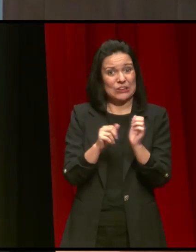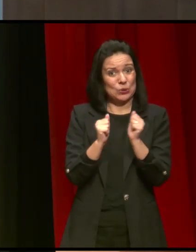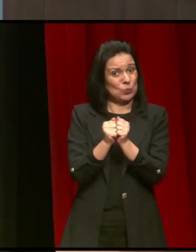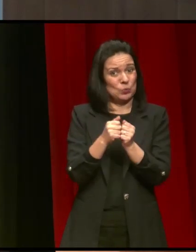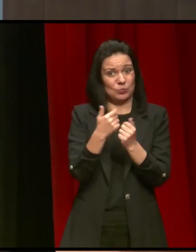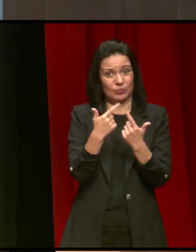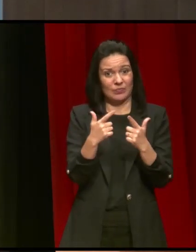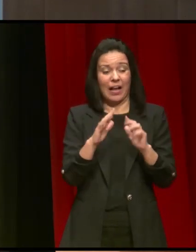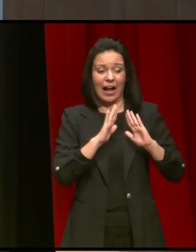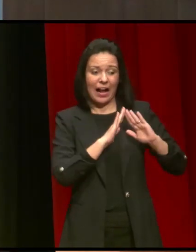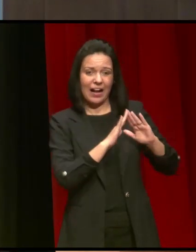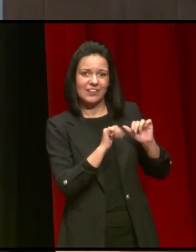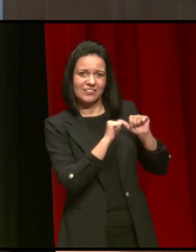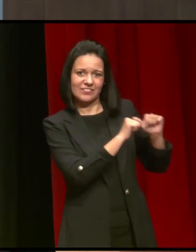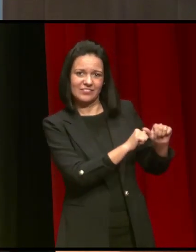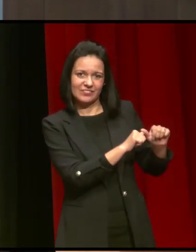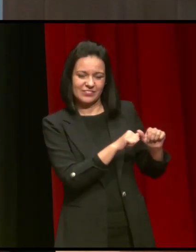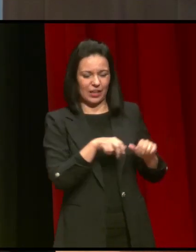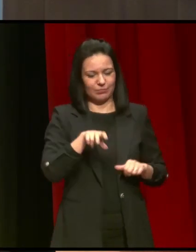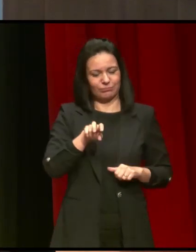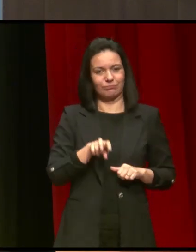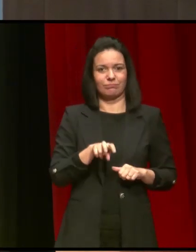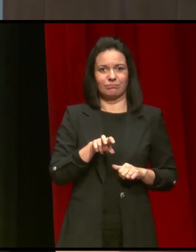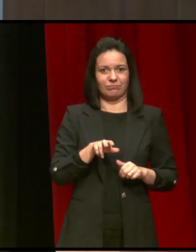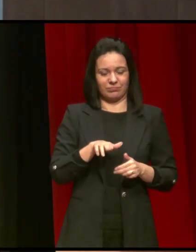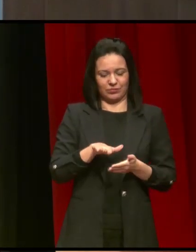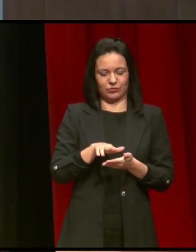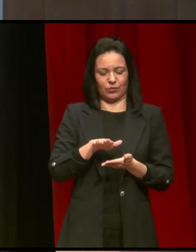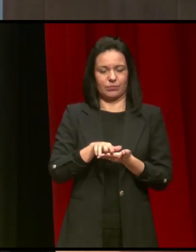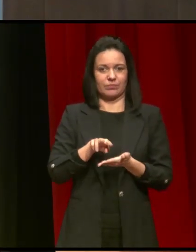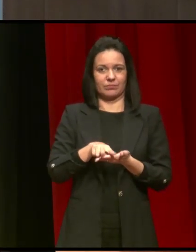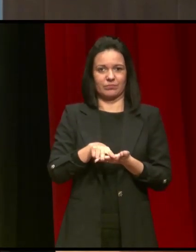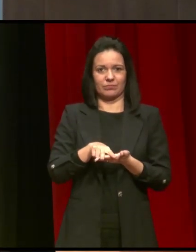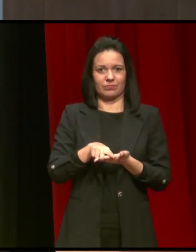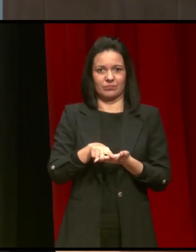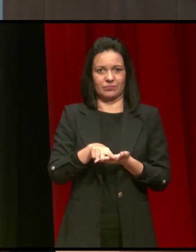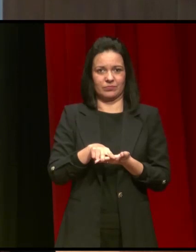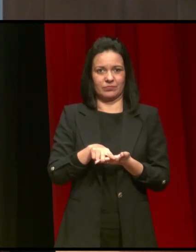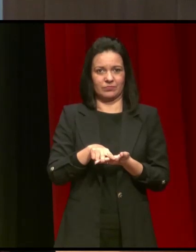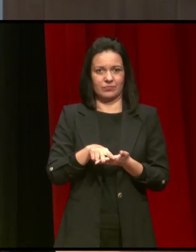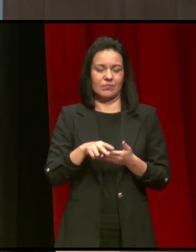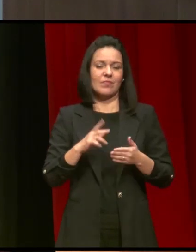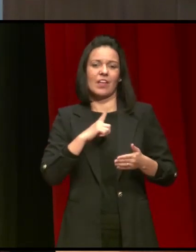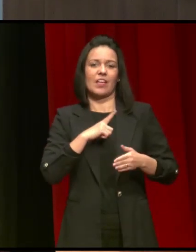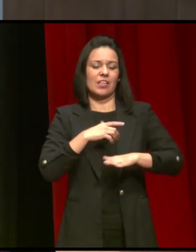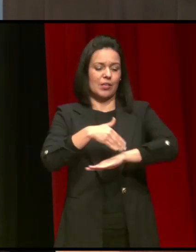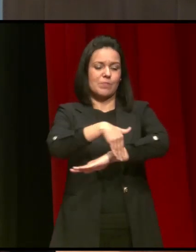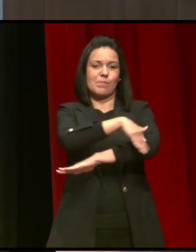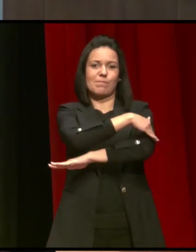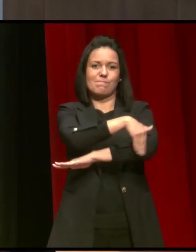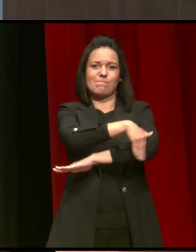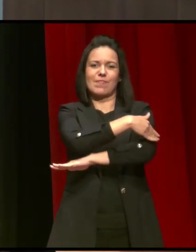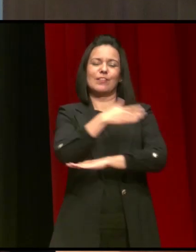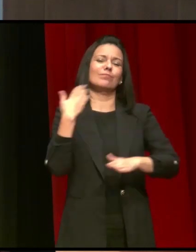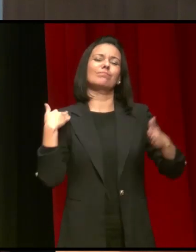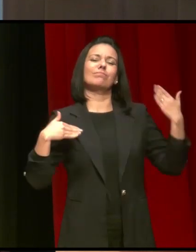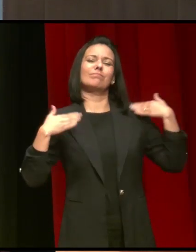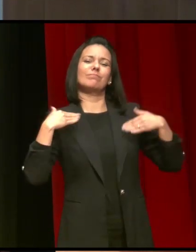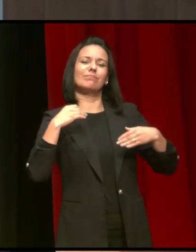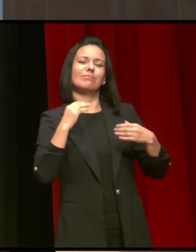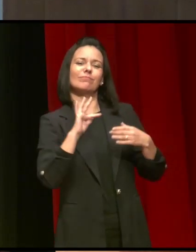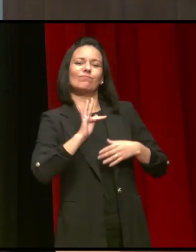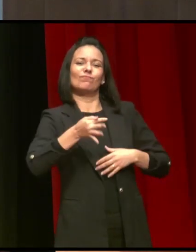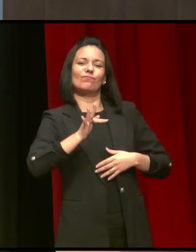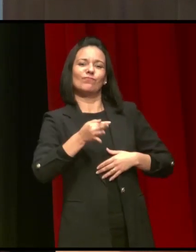carro. E aí eu fechava a porta e nós íamos passear. Seu Bruno, eu quero ir na praça do centro. A gente ia lá de carro, ficava olhando, aí parava e